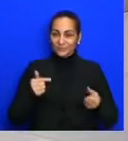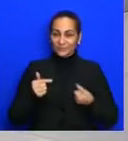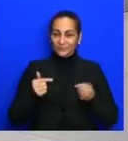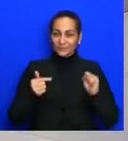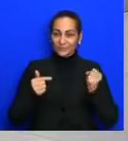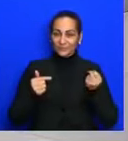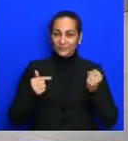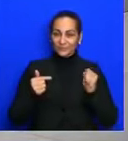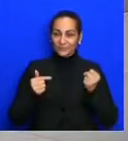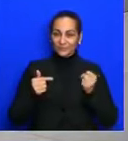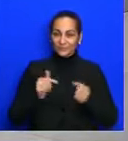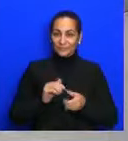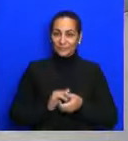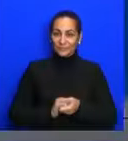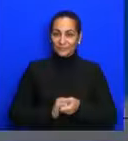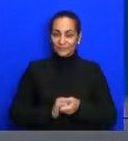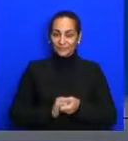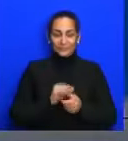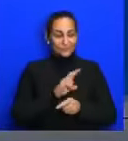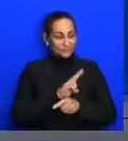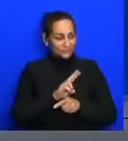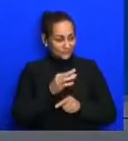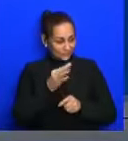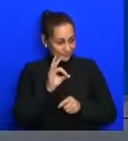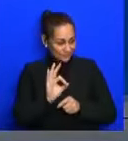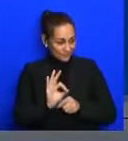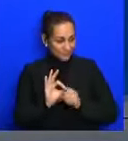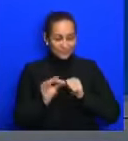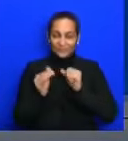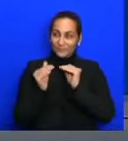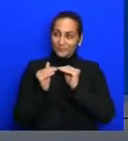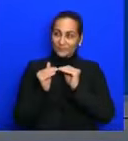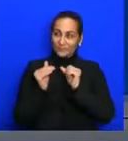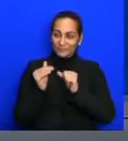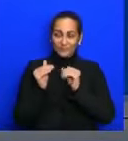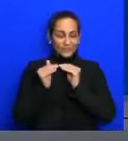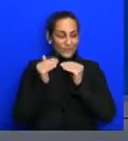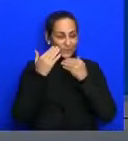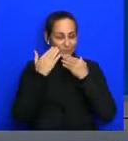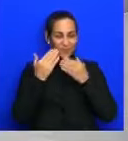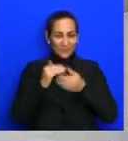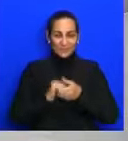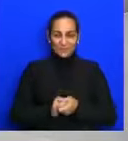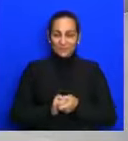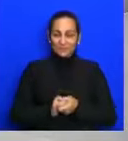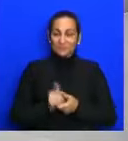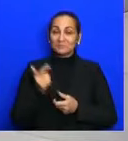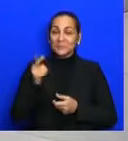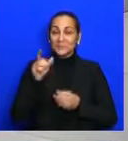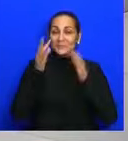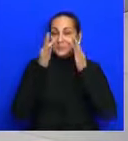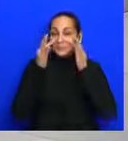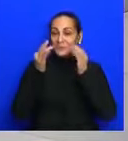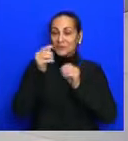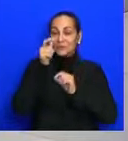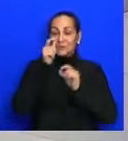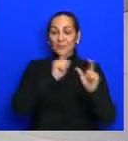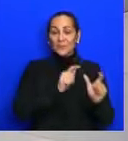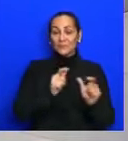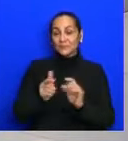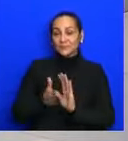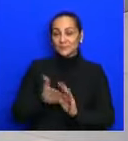7, número 8. As auditoras confirmam? Sim, confirmo. Sim, confirmo. Obrigado. Após a apuração, você vai poder